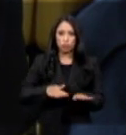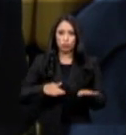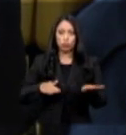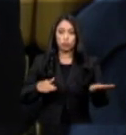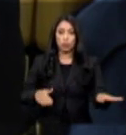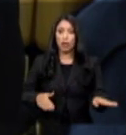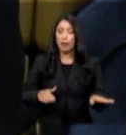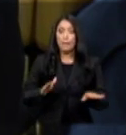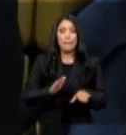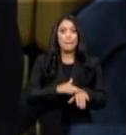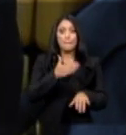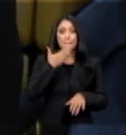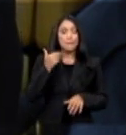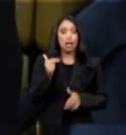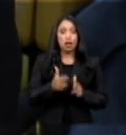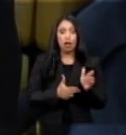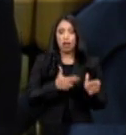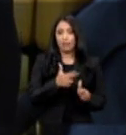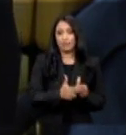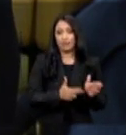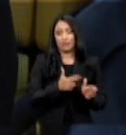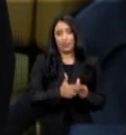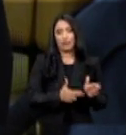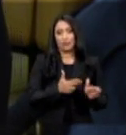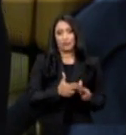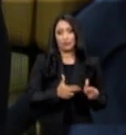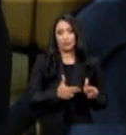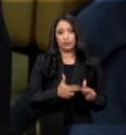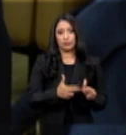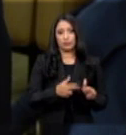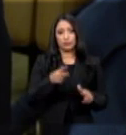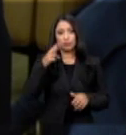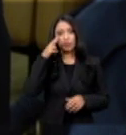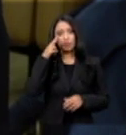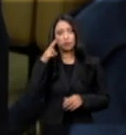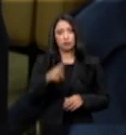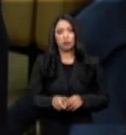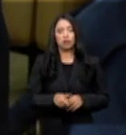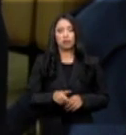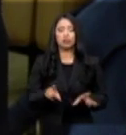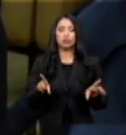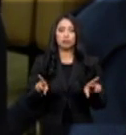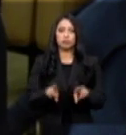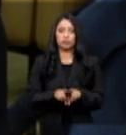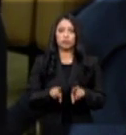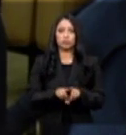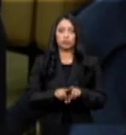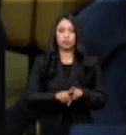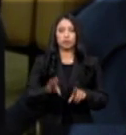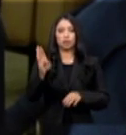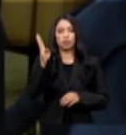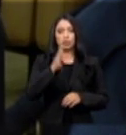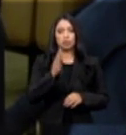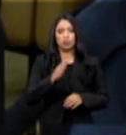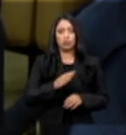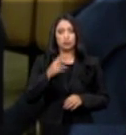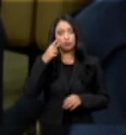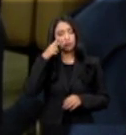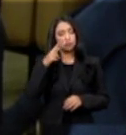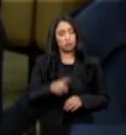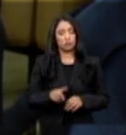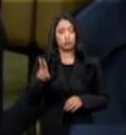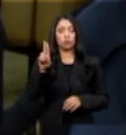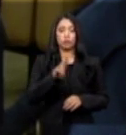e eficiente o transporte ferroviário. É inegável que também no Brasil o aumento no uso deste meio de transporte